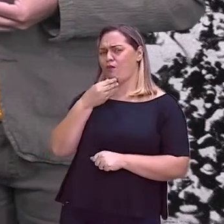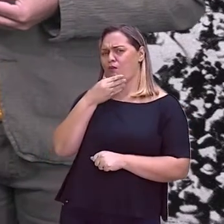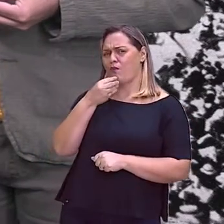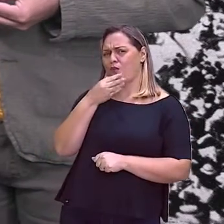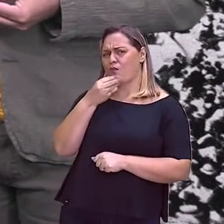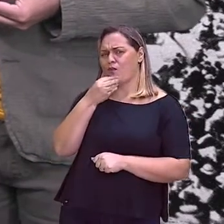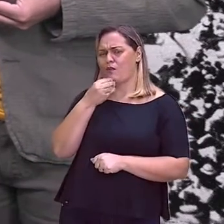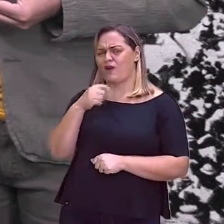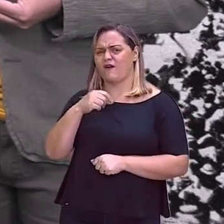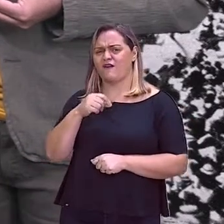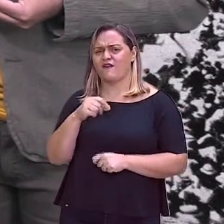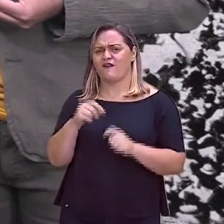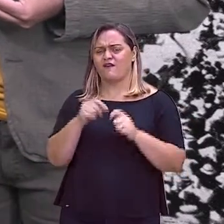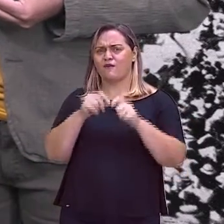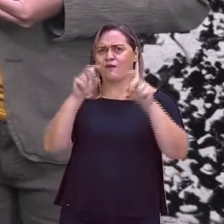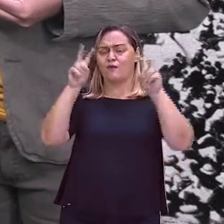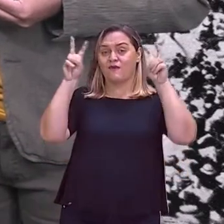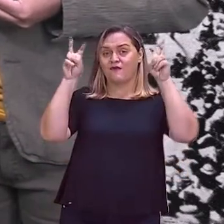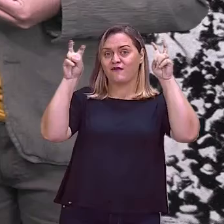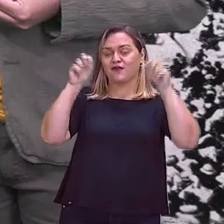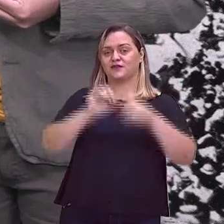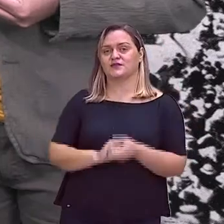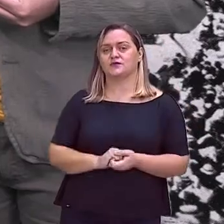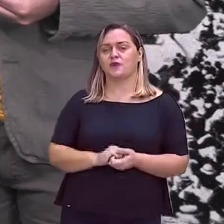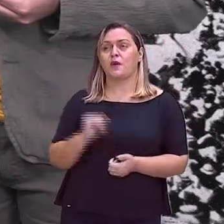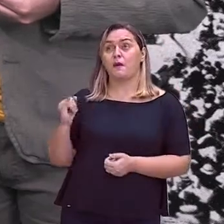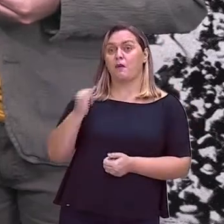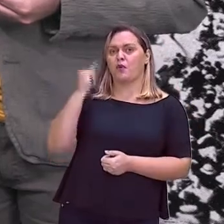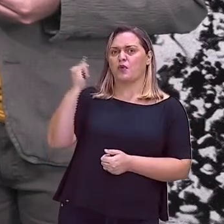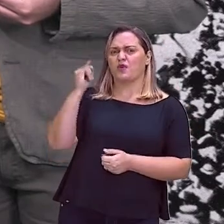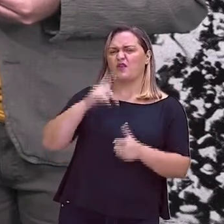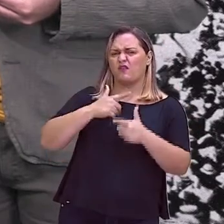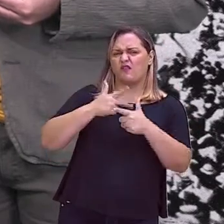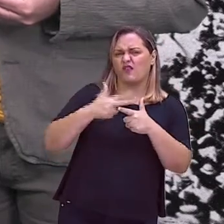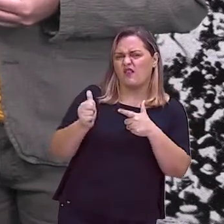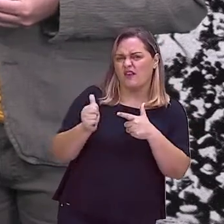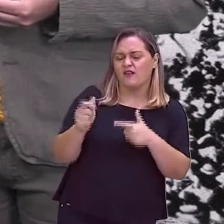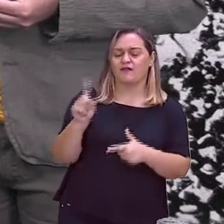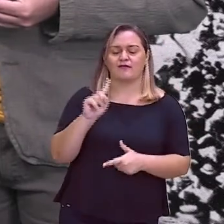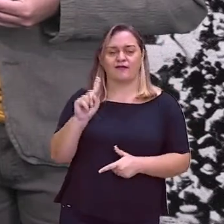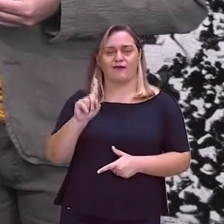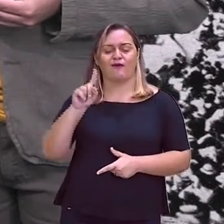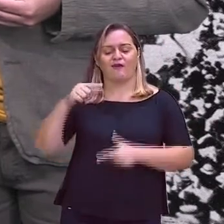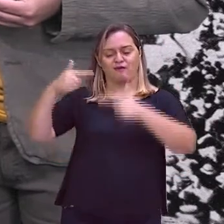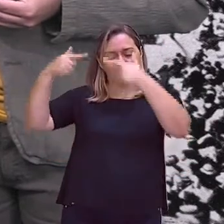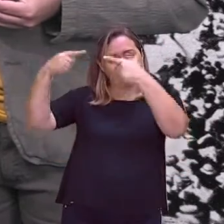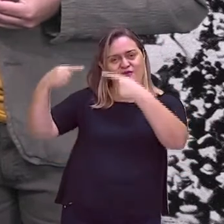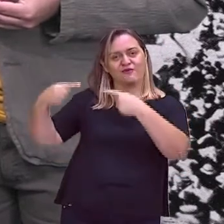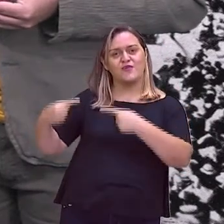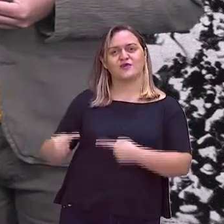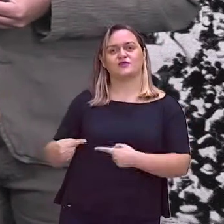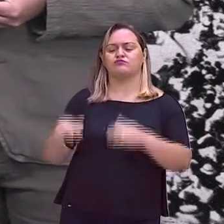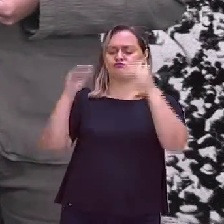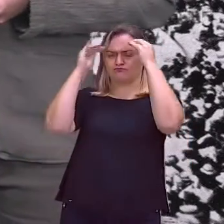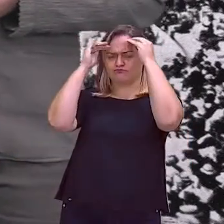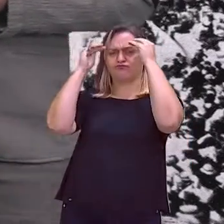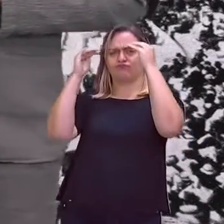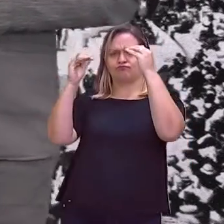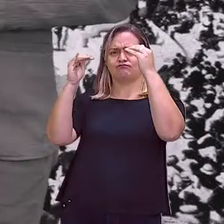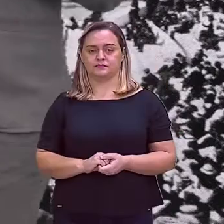tornou famoso mundialmente. O importante não é vencer, mas sim competir, e com dignidade.